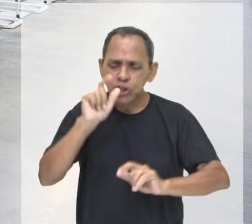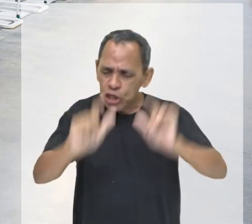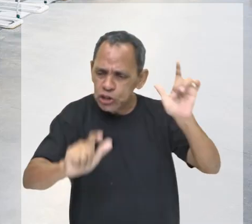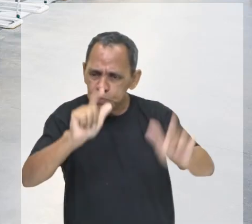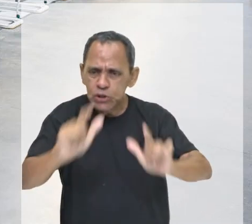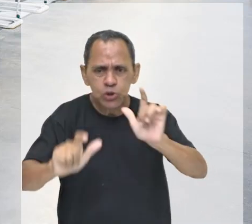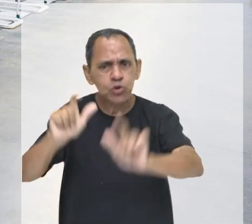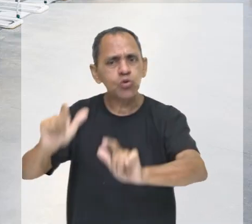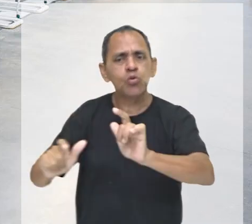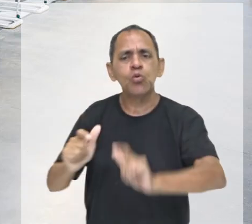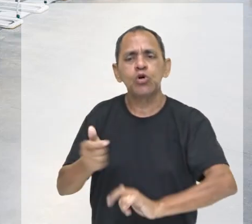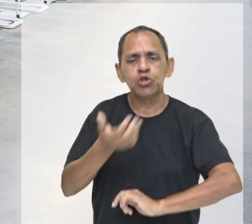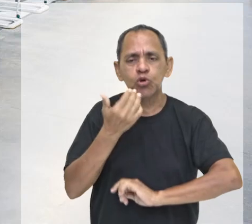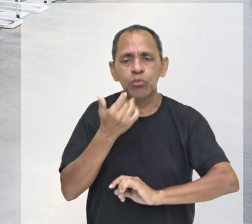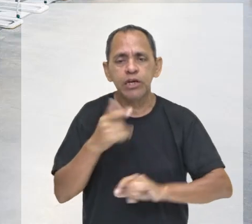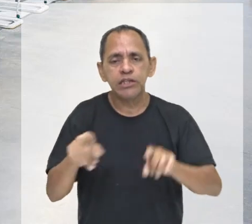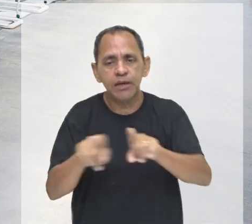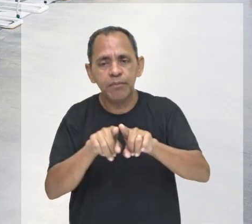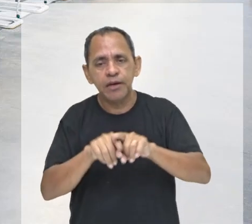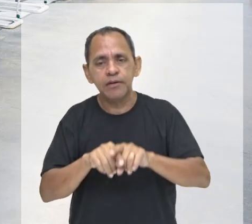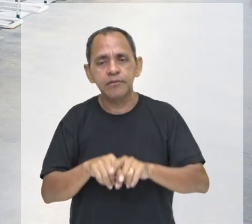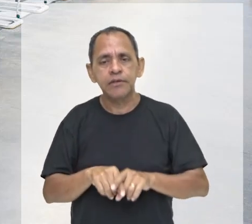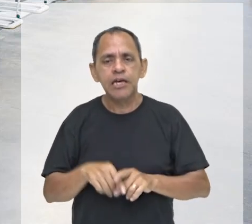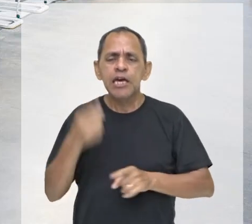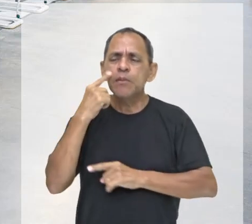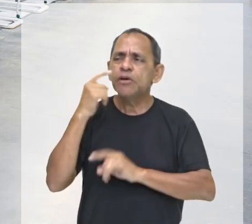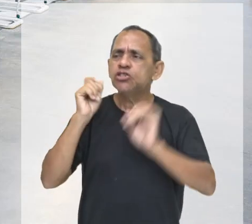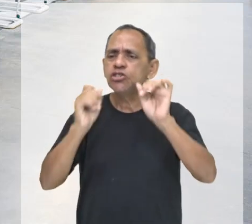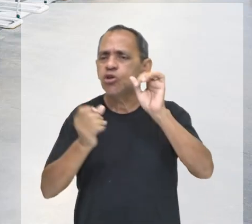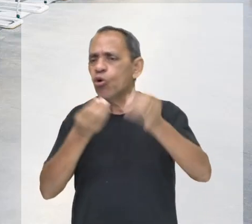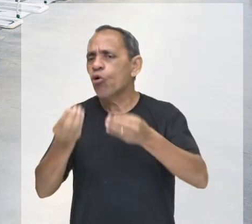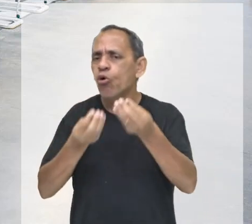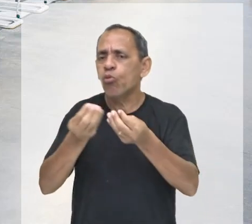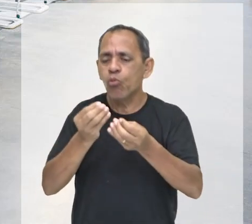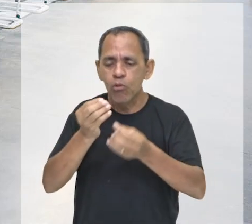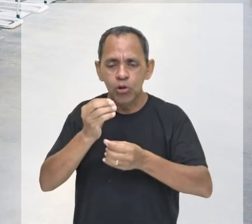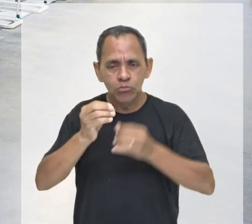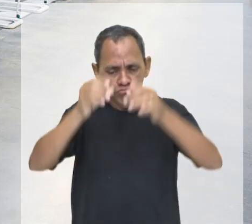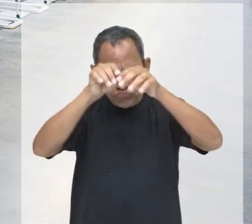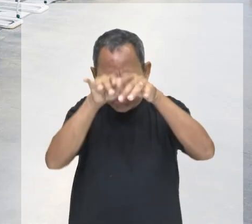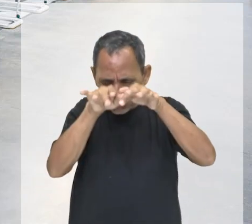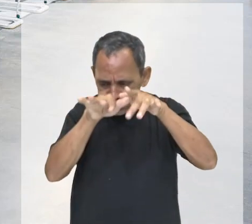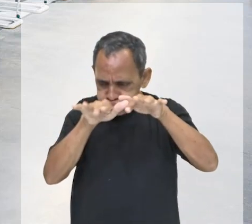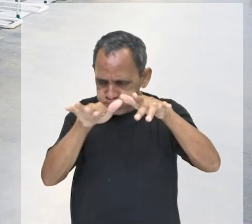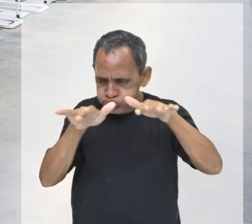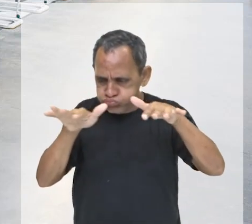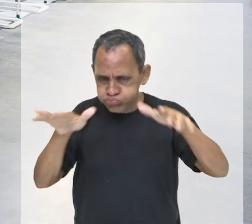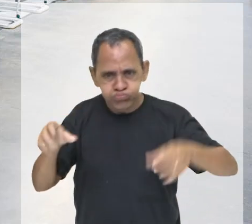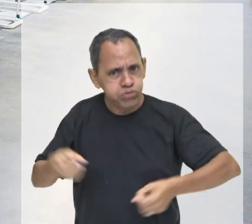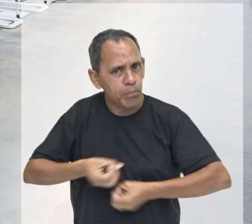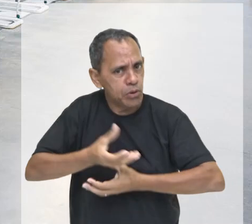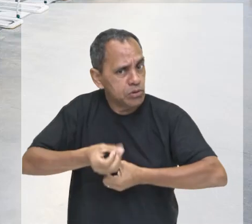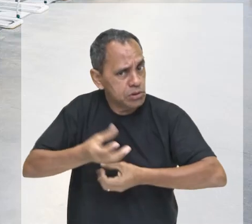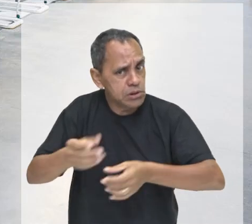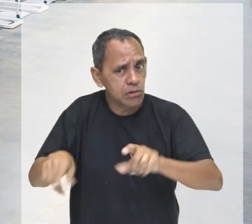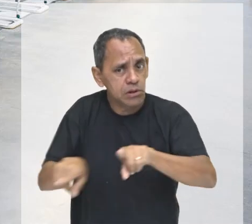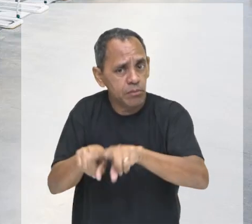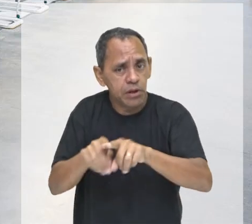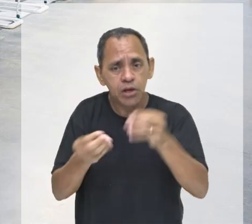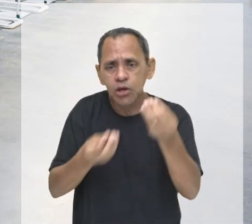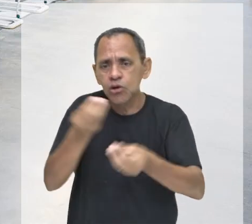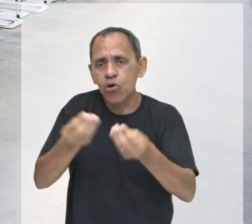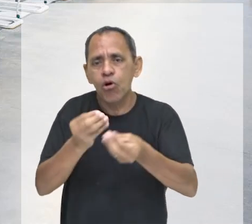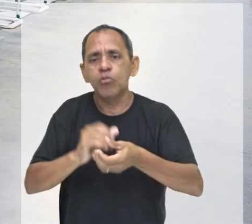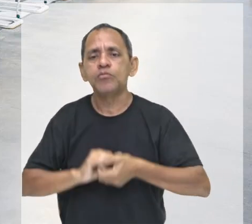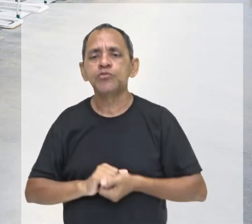aí a expansão territorial que se utiliza, né, para produzir cada alimento ali. Então, o Brasil, gente, ele é muito rico